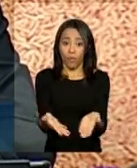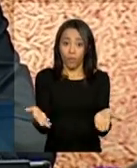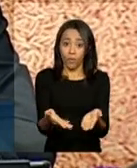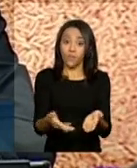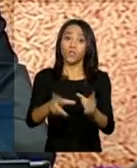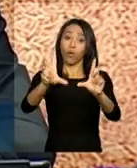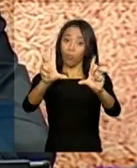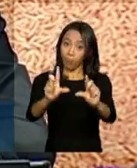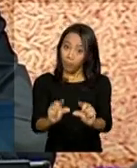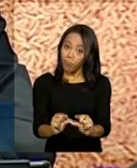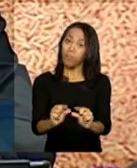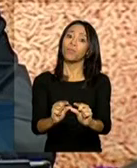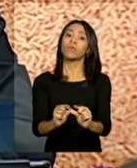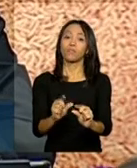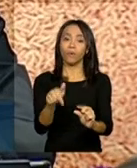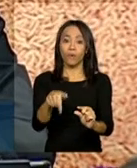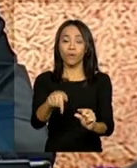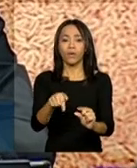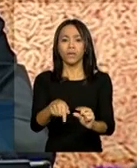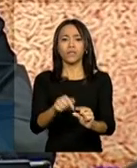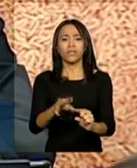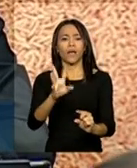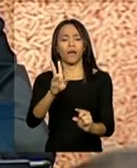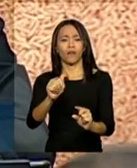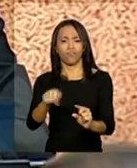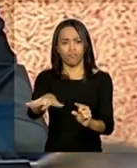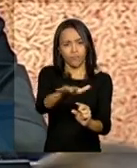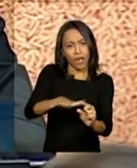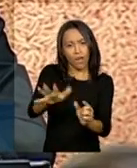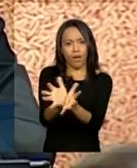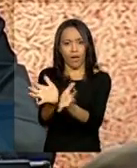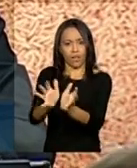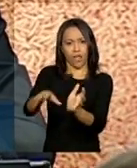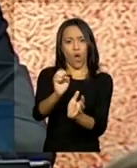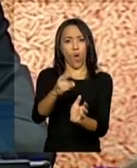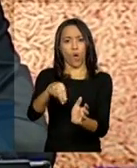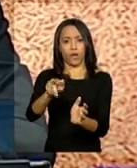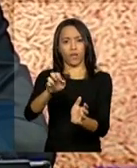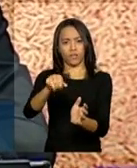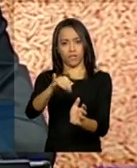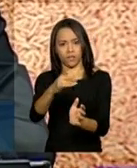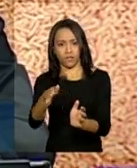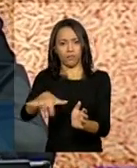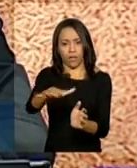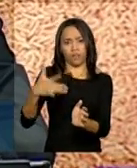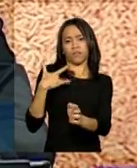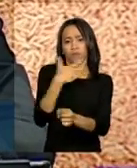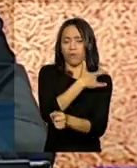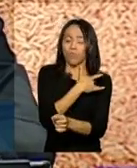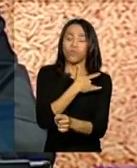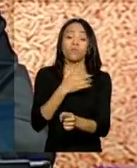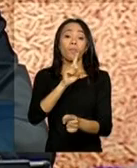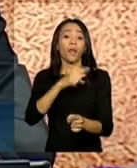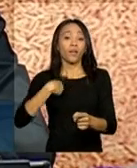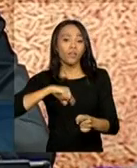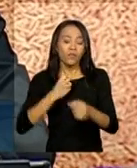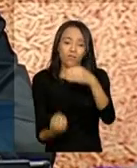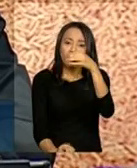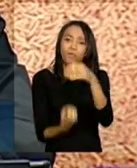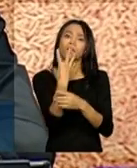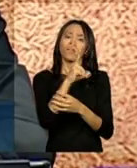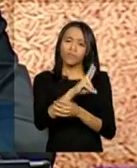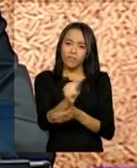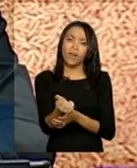custo pelo fundo rotatório da organização Panamericana da Saúde eh nós para a implantação da vacina estaremos